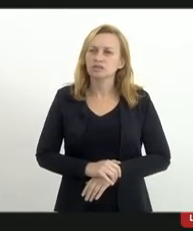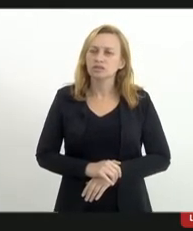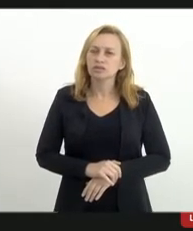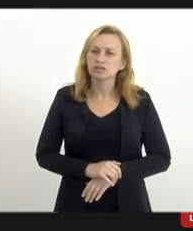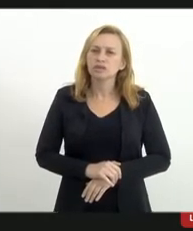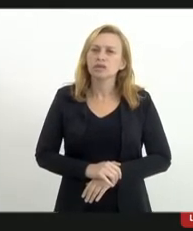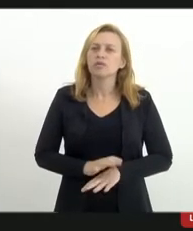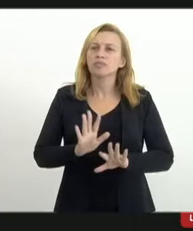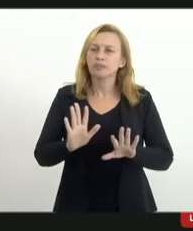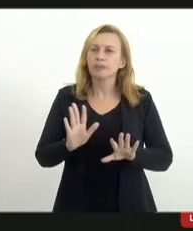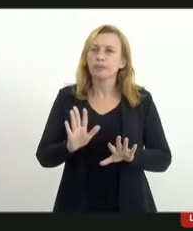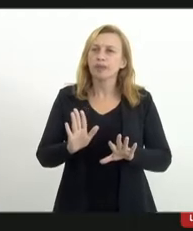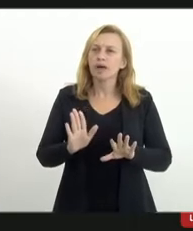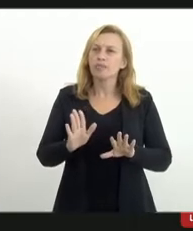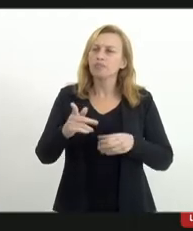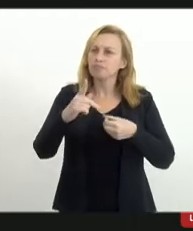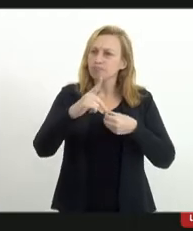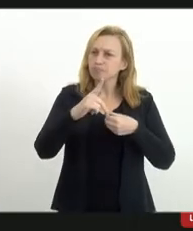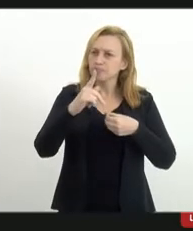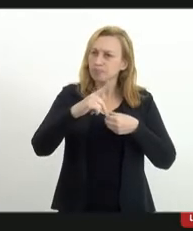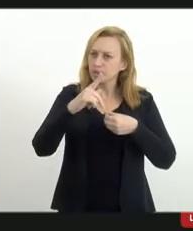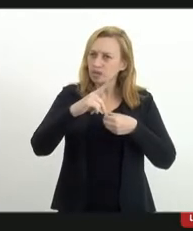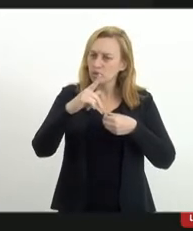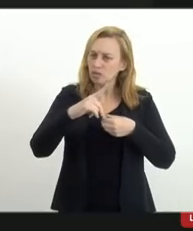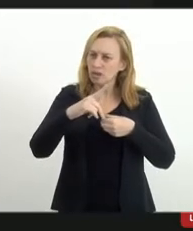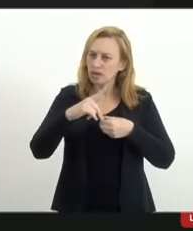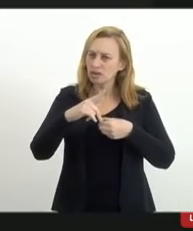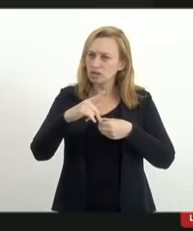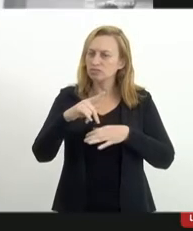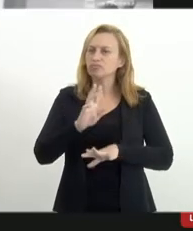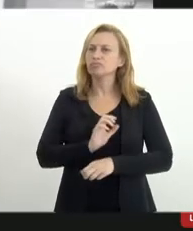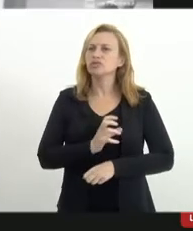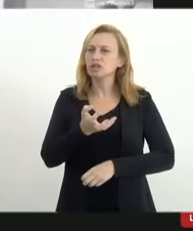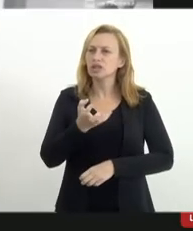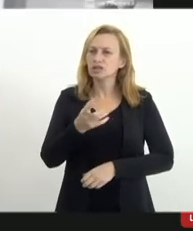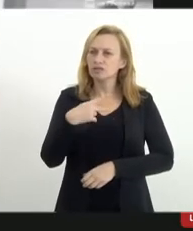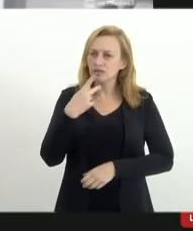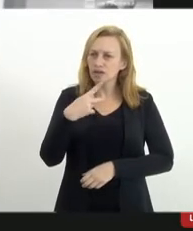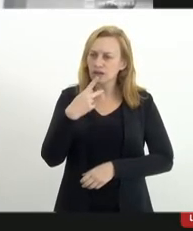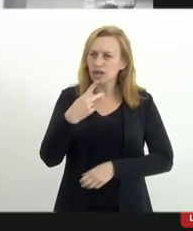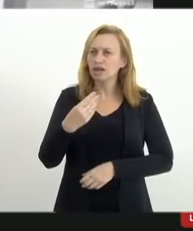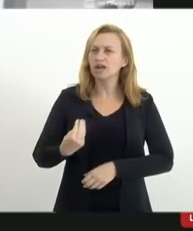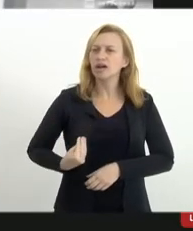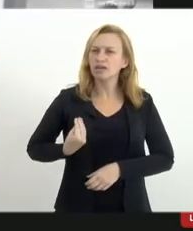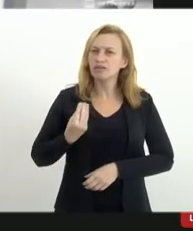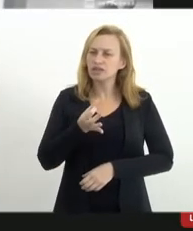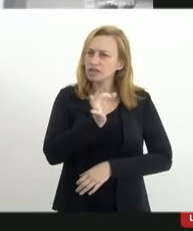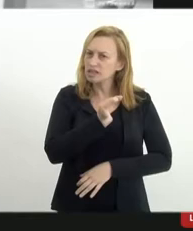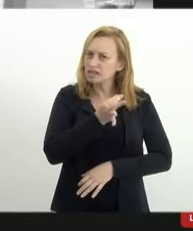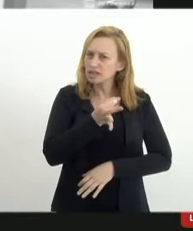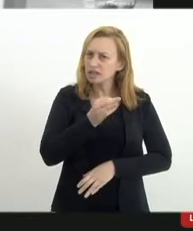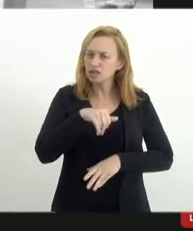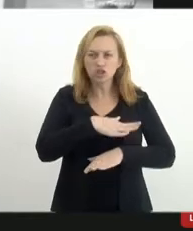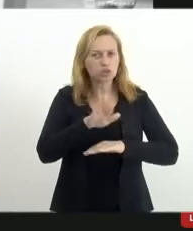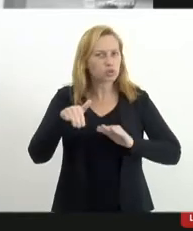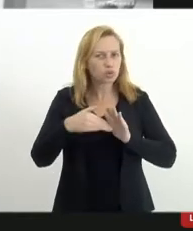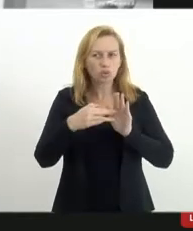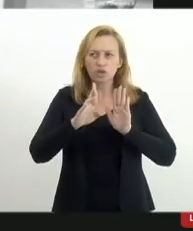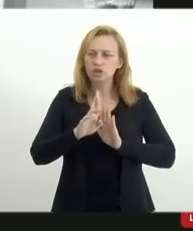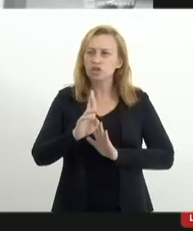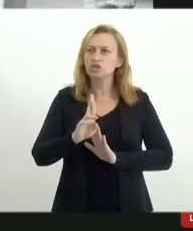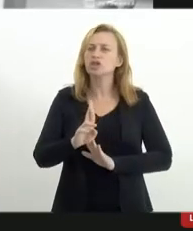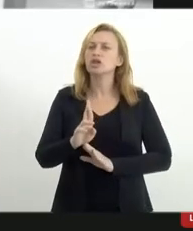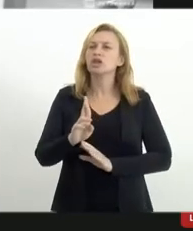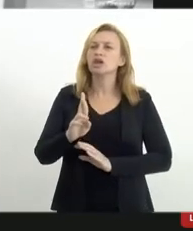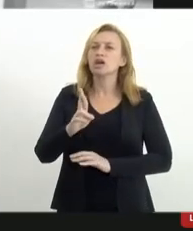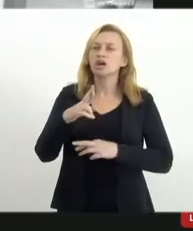Da Petrobras, queria nominar a presença efetiva em todas as reuniões